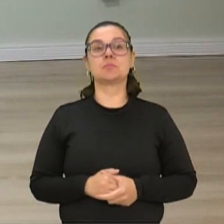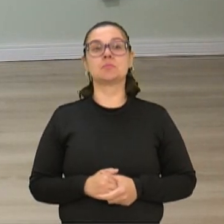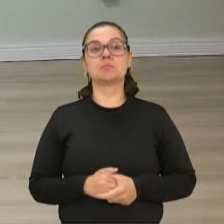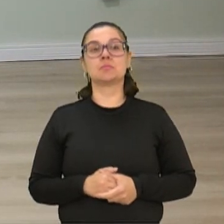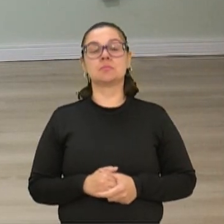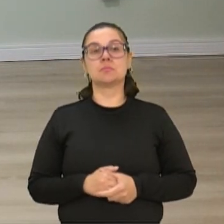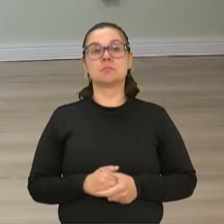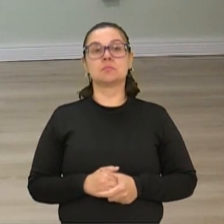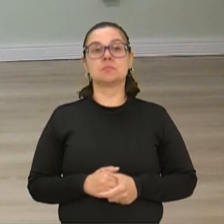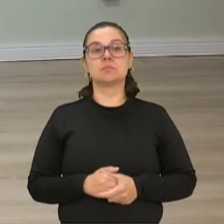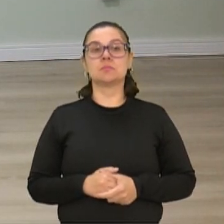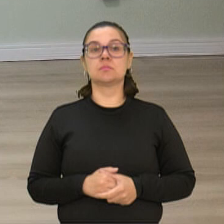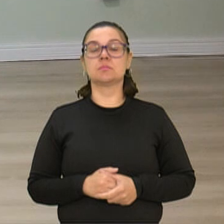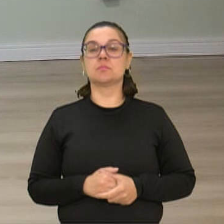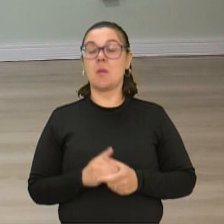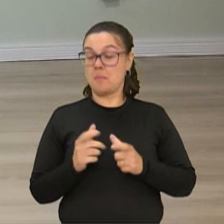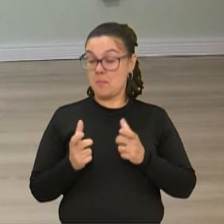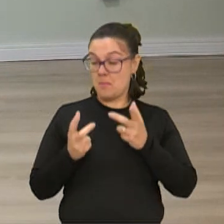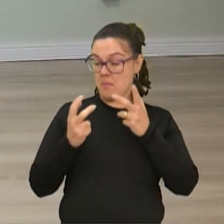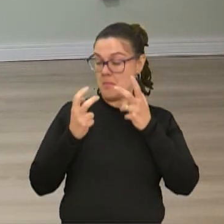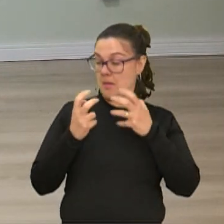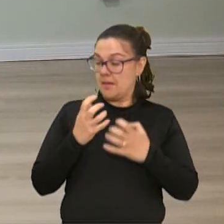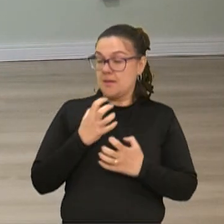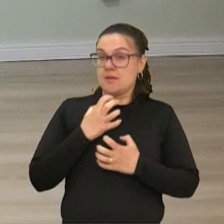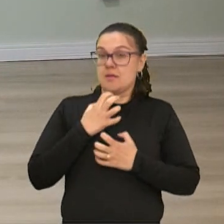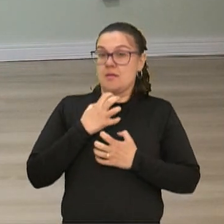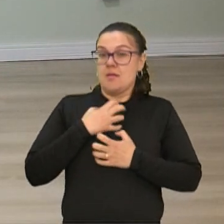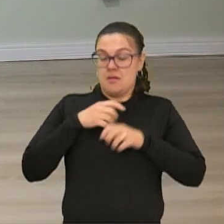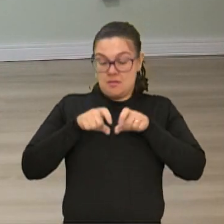Mas fique atento às sensações.